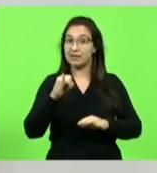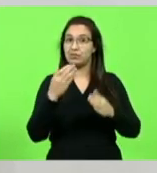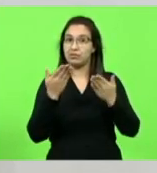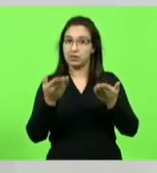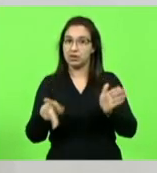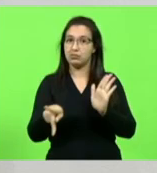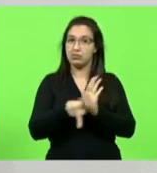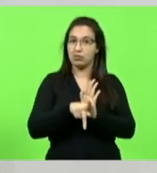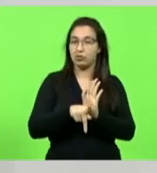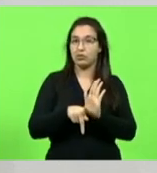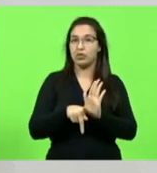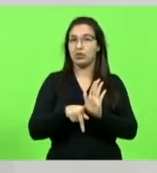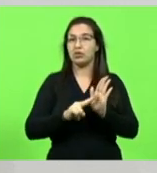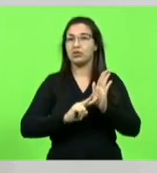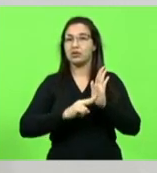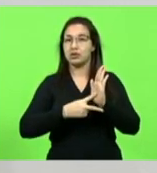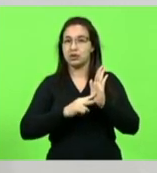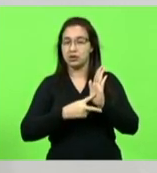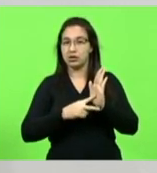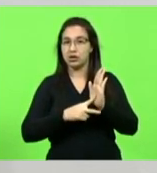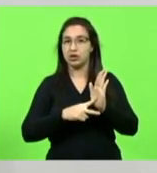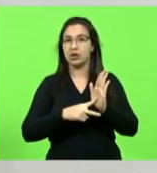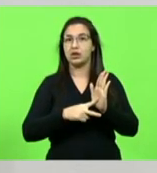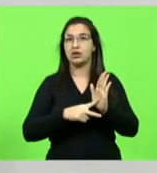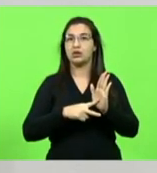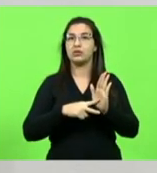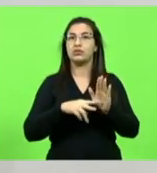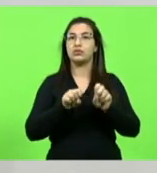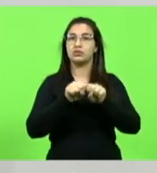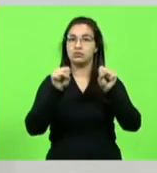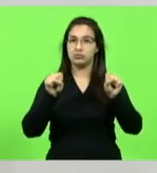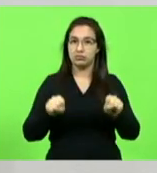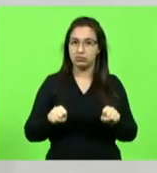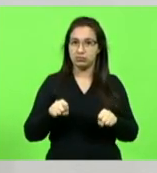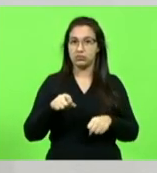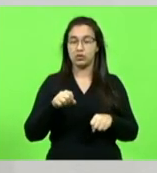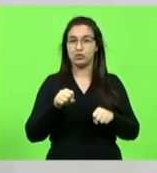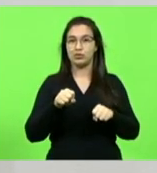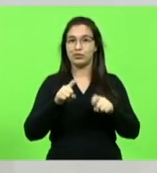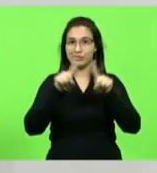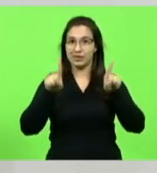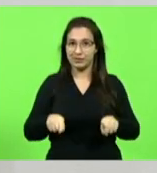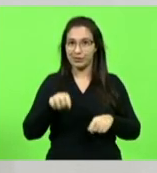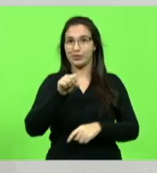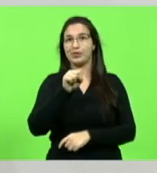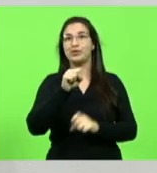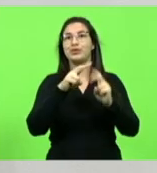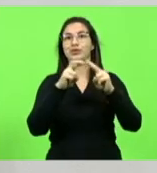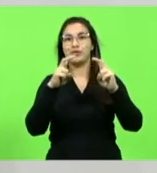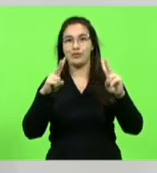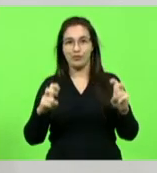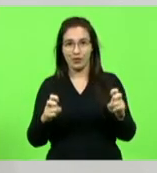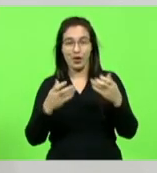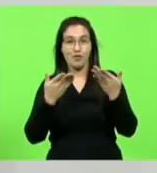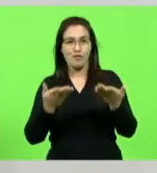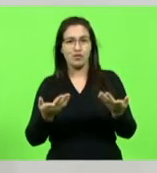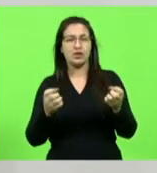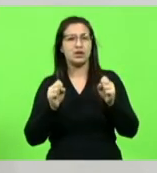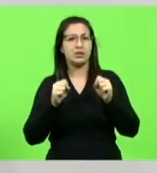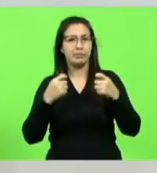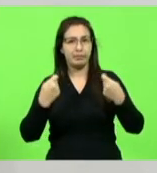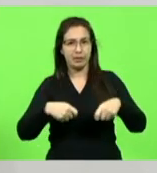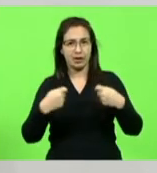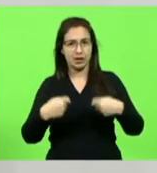de Florianópolis, da nossa capital. Neste caso, ao que parece, você está autorizado a dar de ombros para qualquer